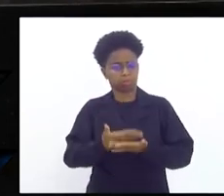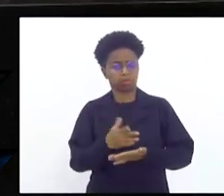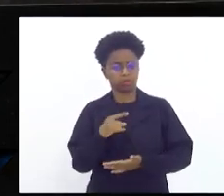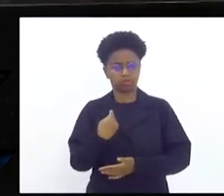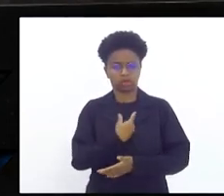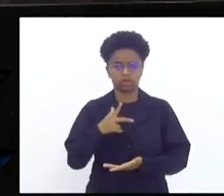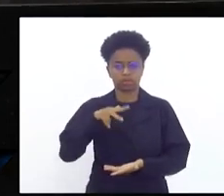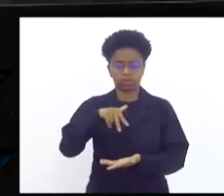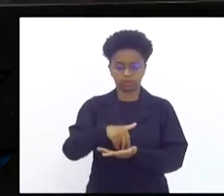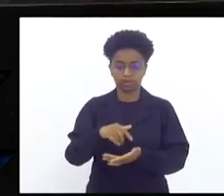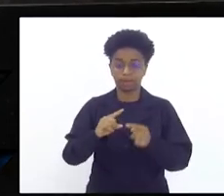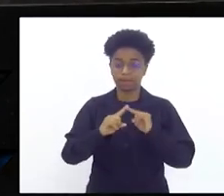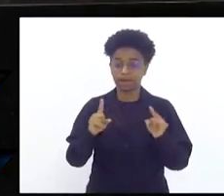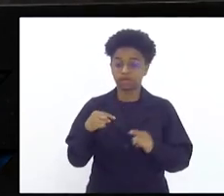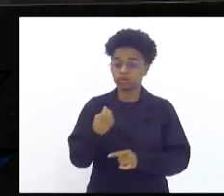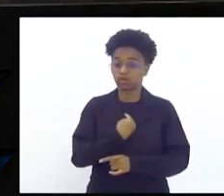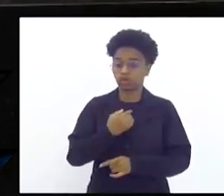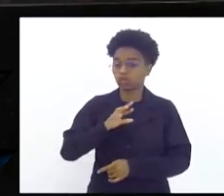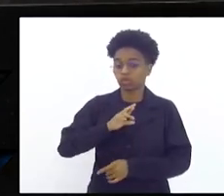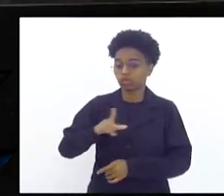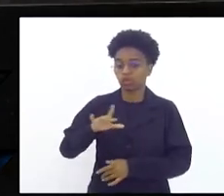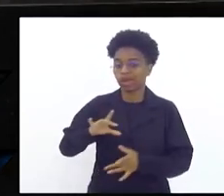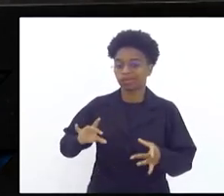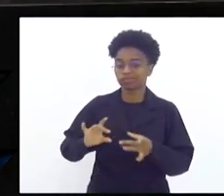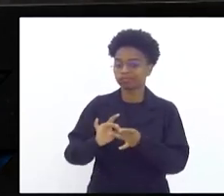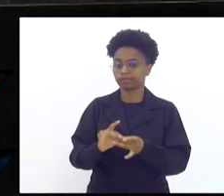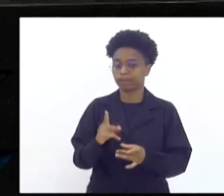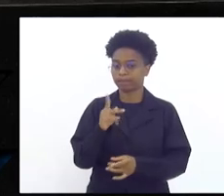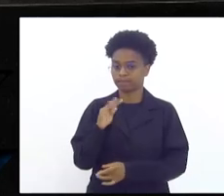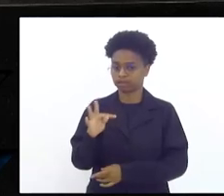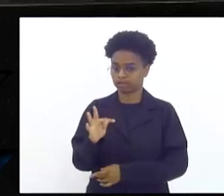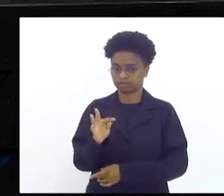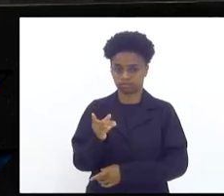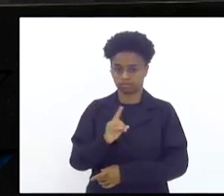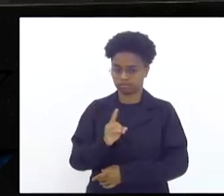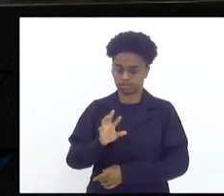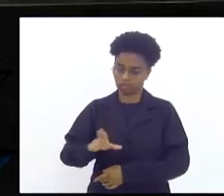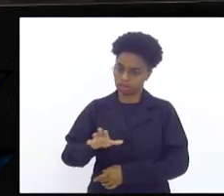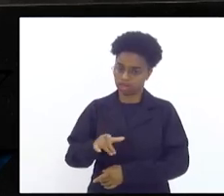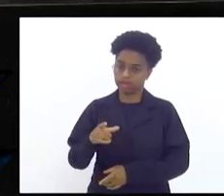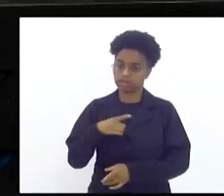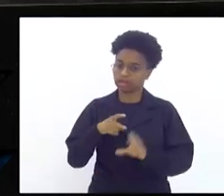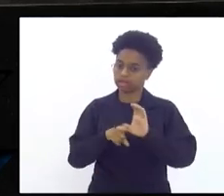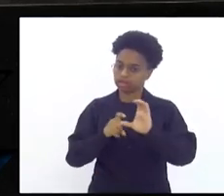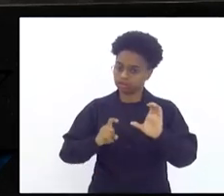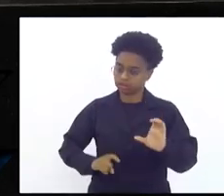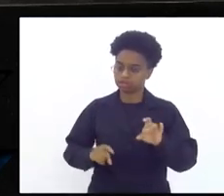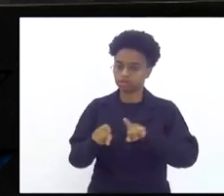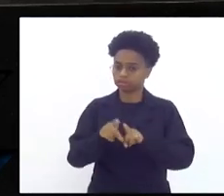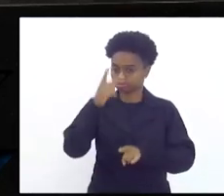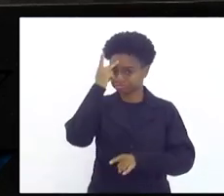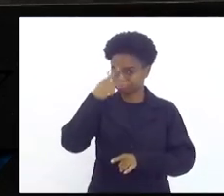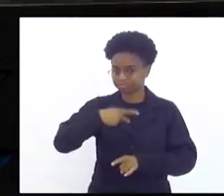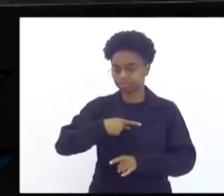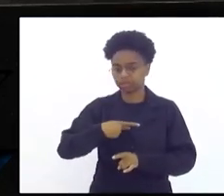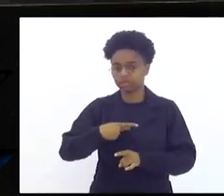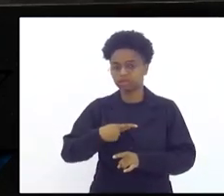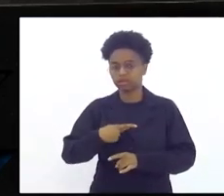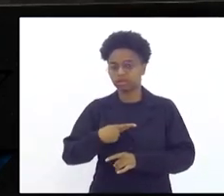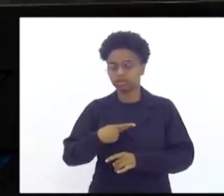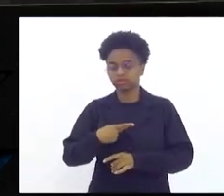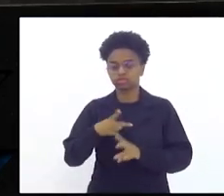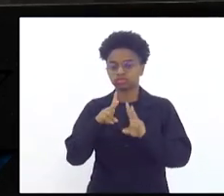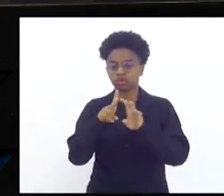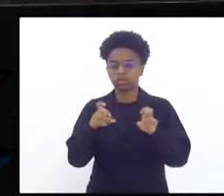Nós não somos puxadinho do PT nós temos Independência e altivez frente aquilo